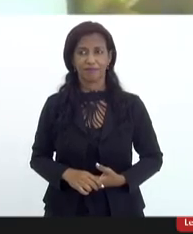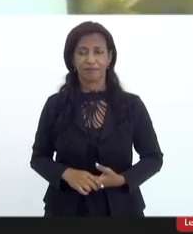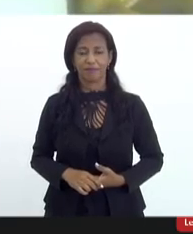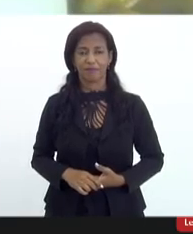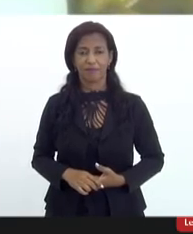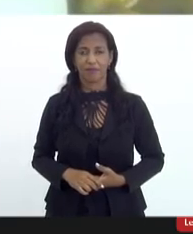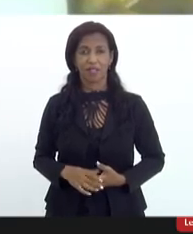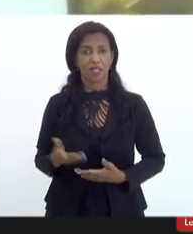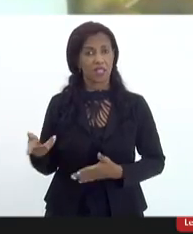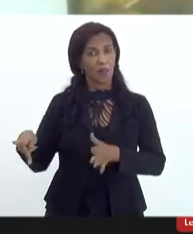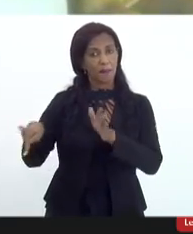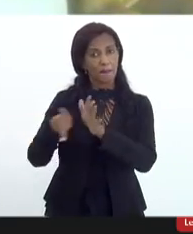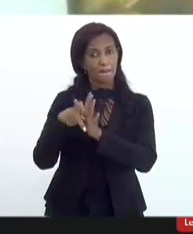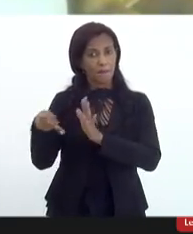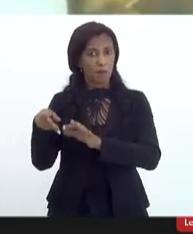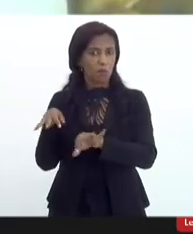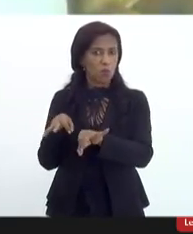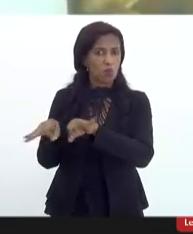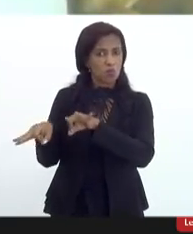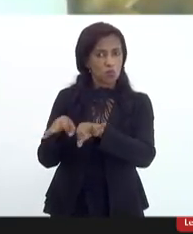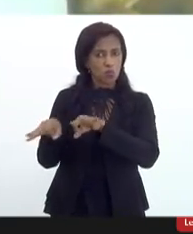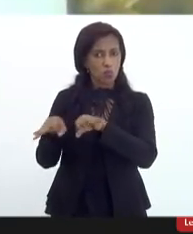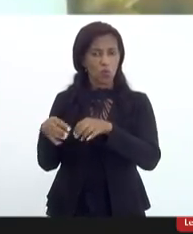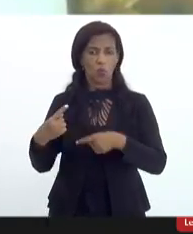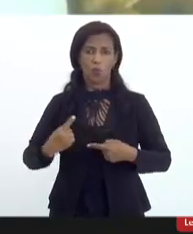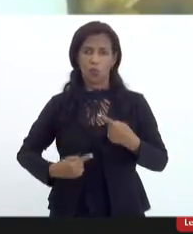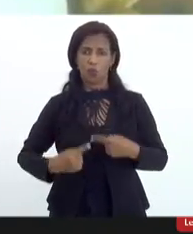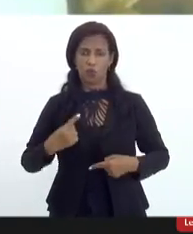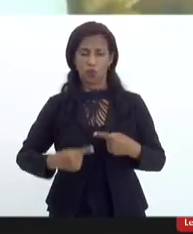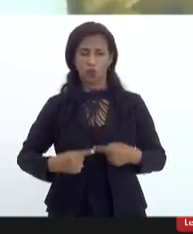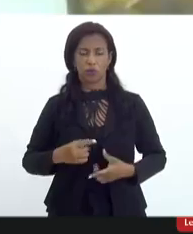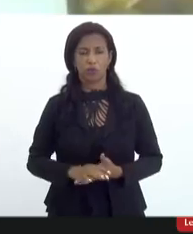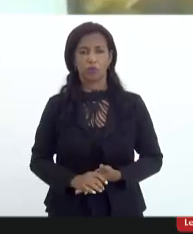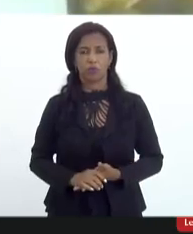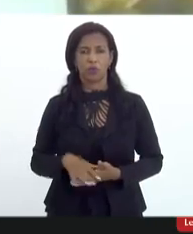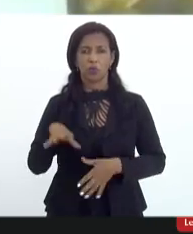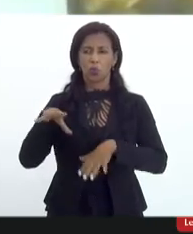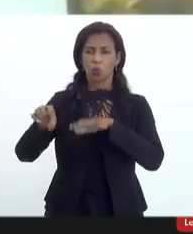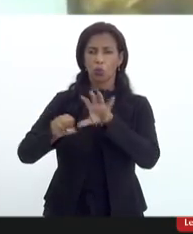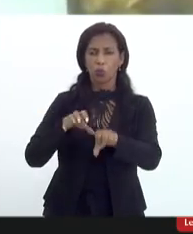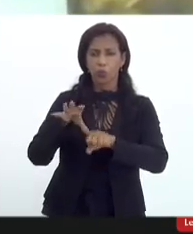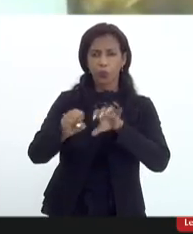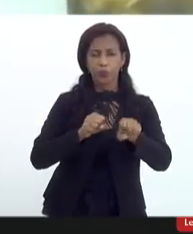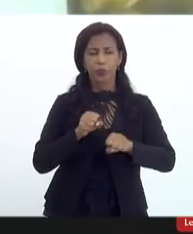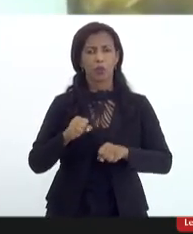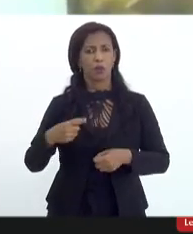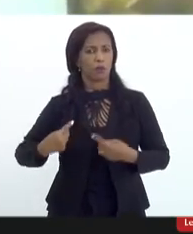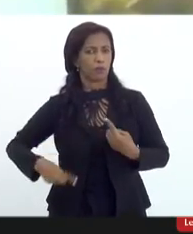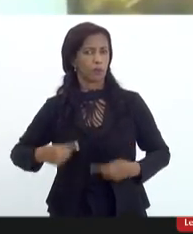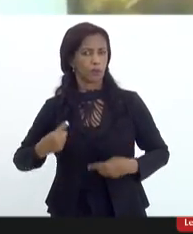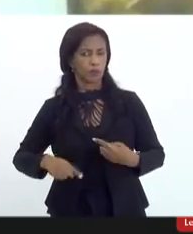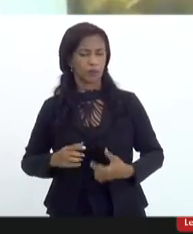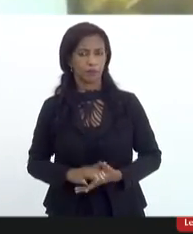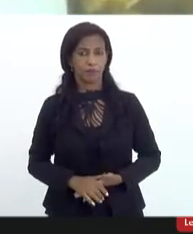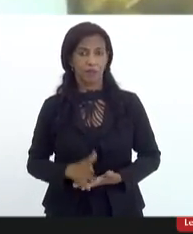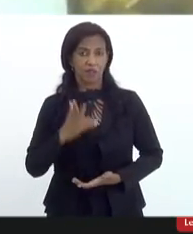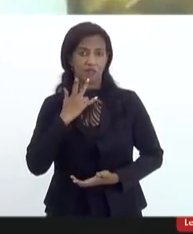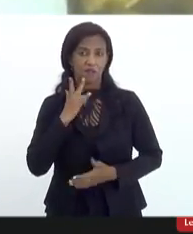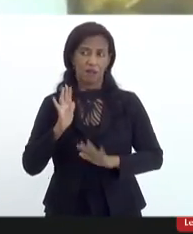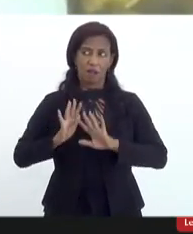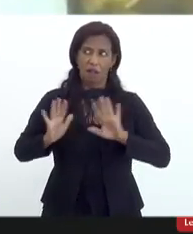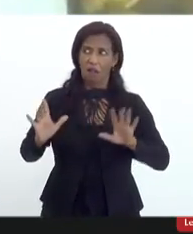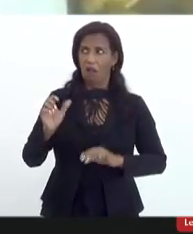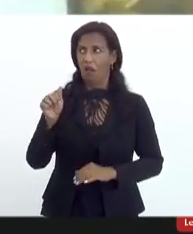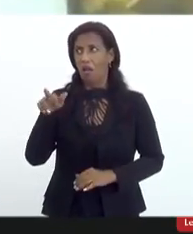Isso faz parte de um projeto político, de dominação política. Aí vai dizer, olha,